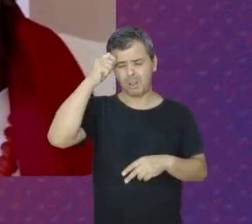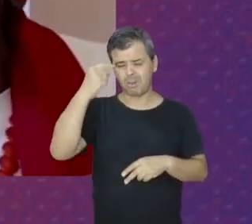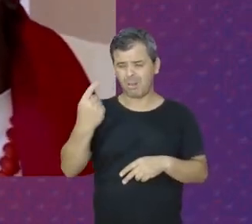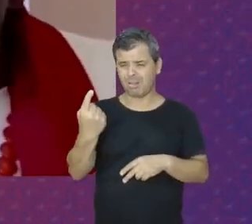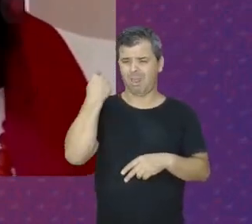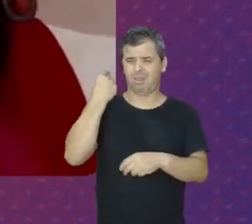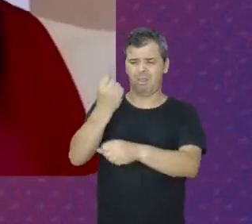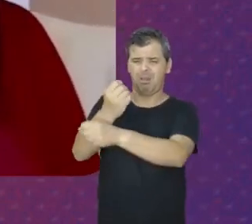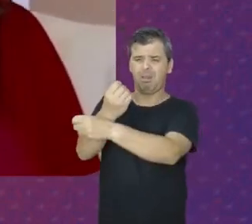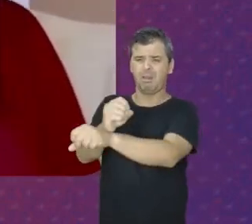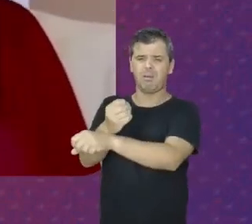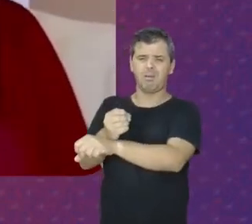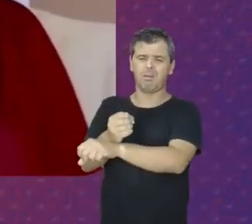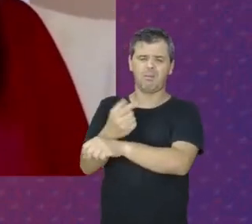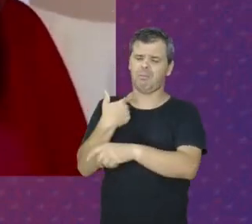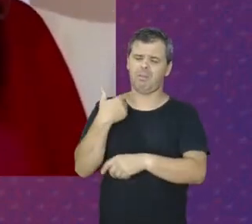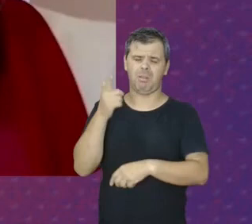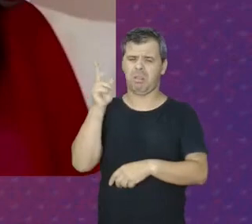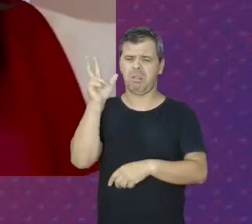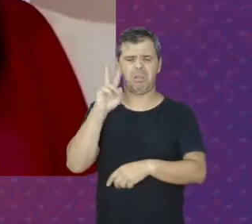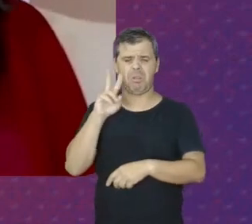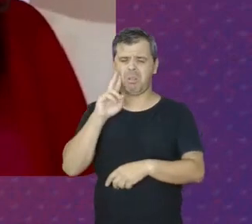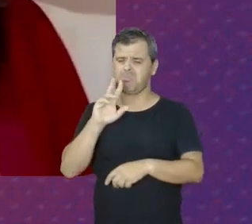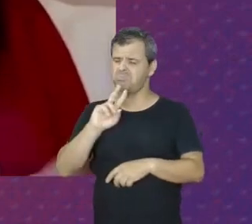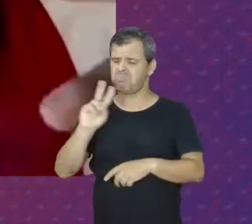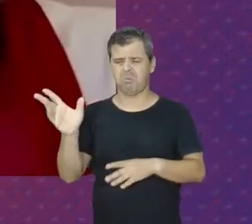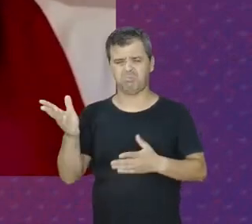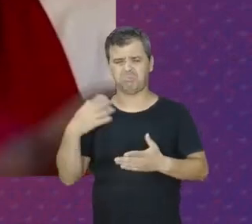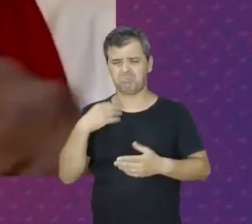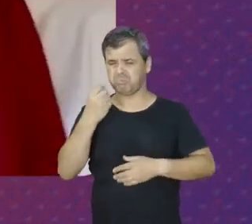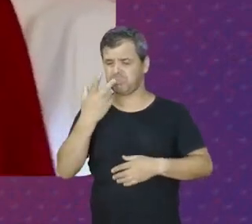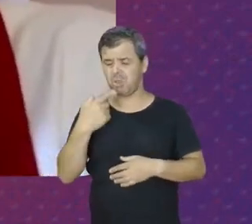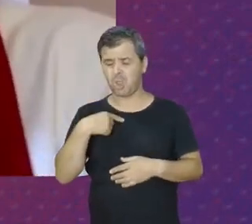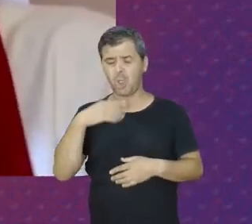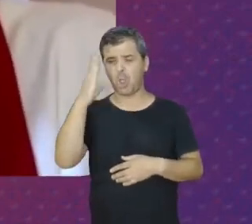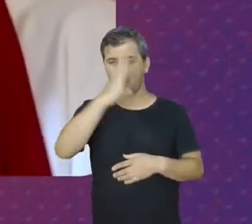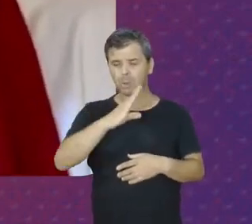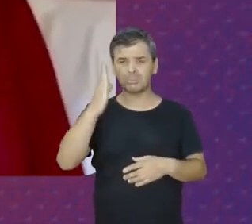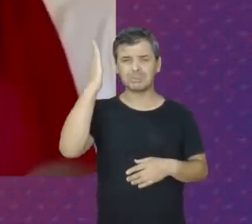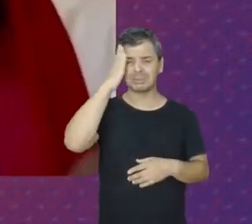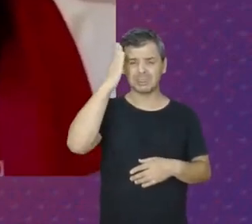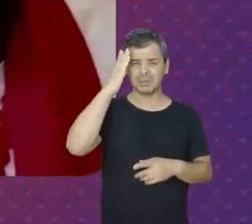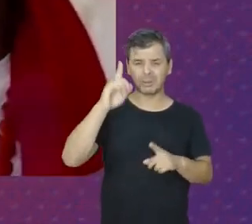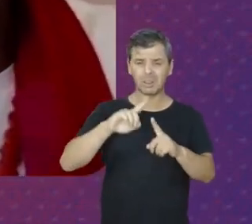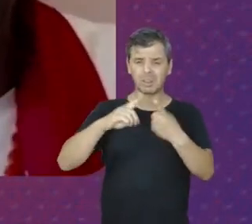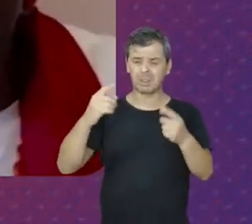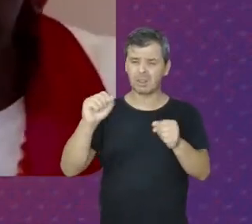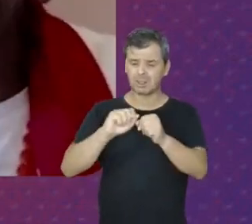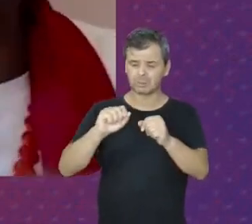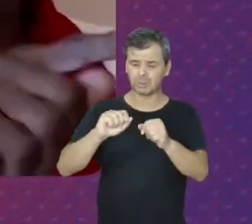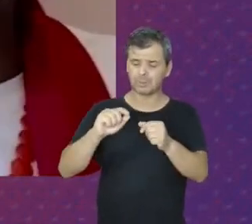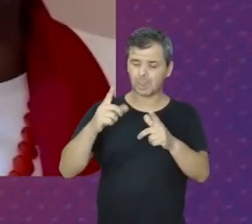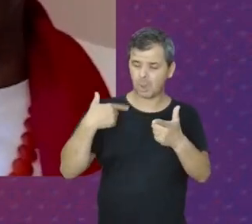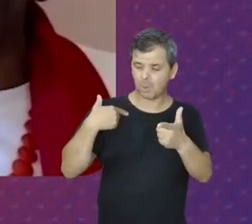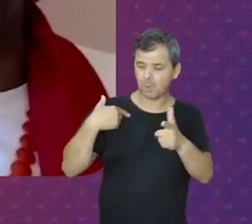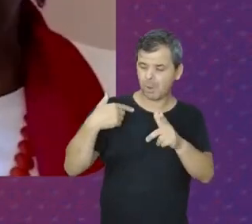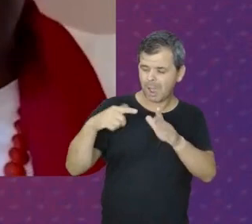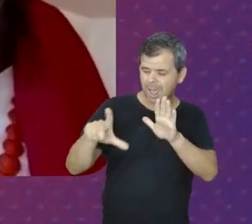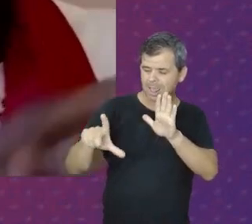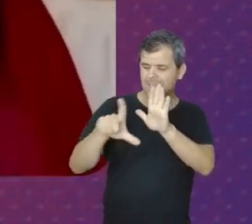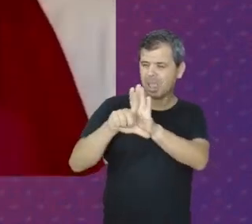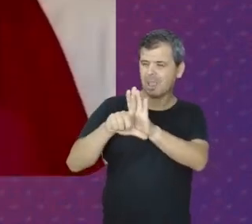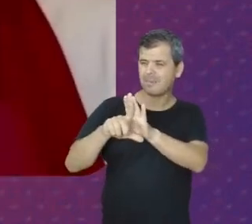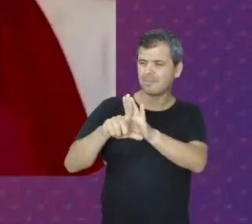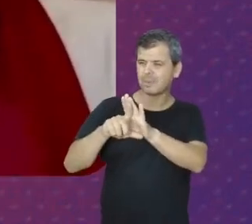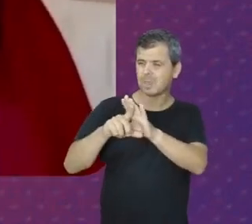escravidão. Não foi legal, não foi bom. O Brasil precisa reconhecer e precisa fazer um tratado de